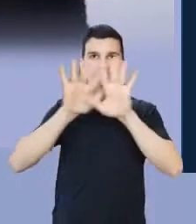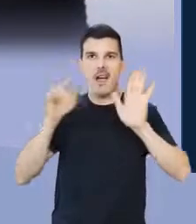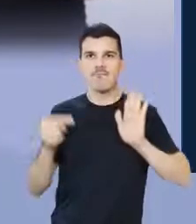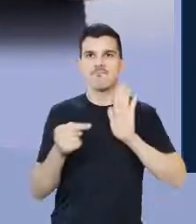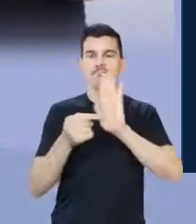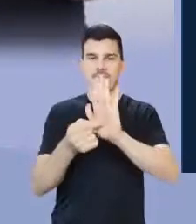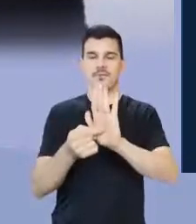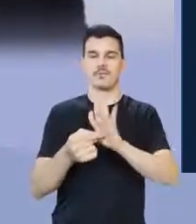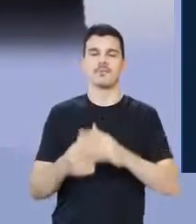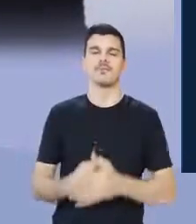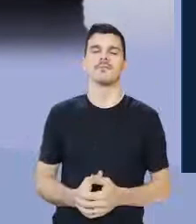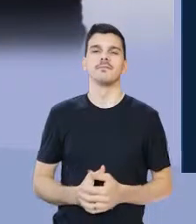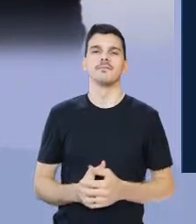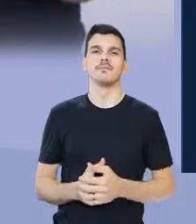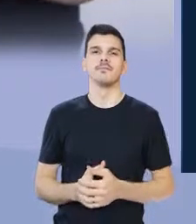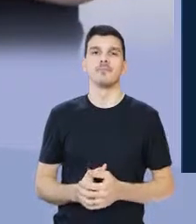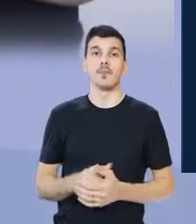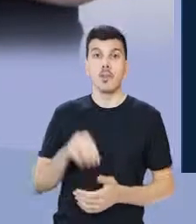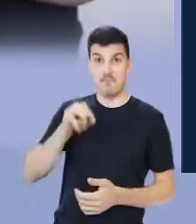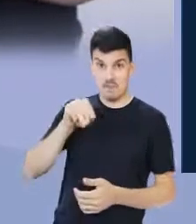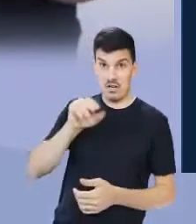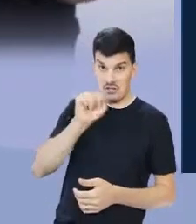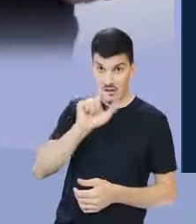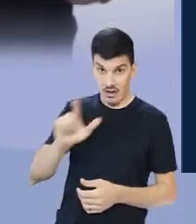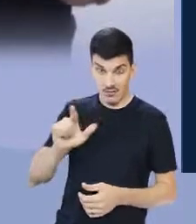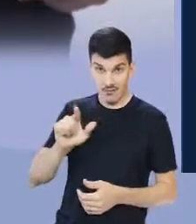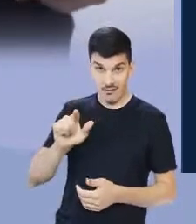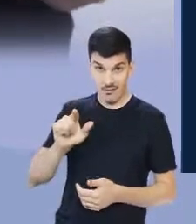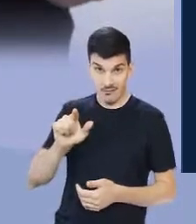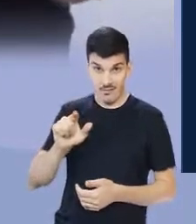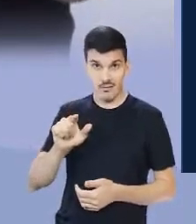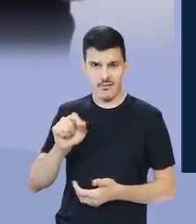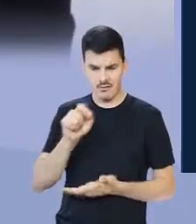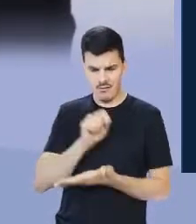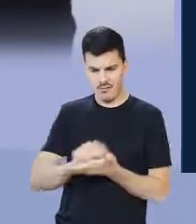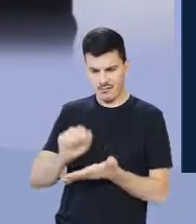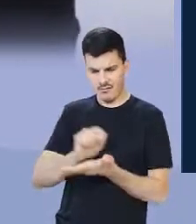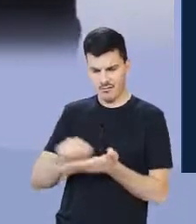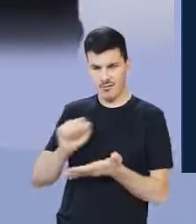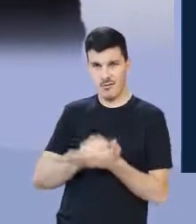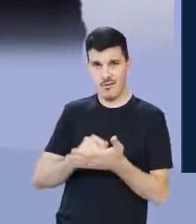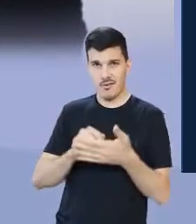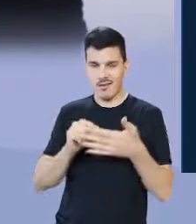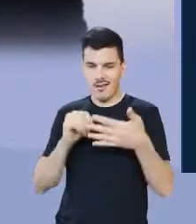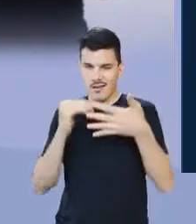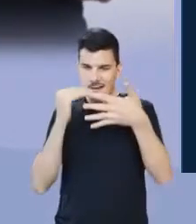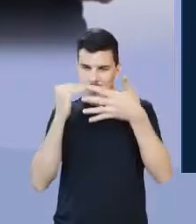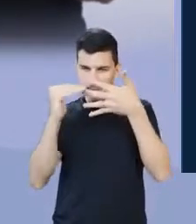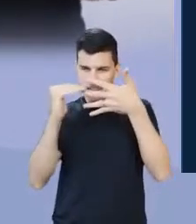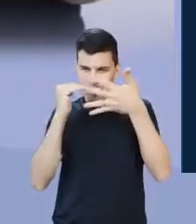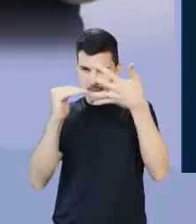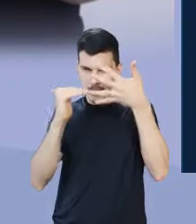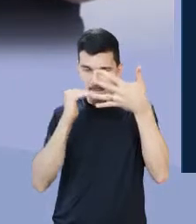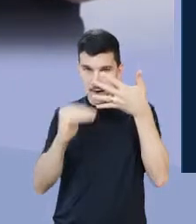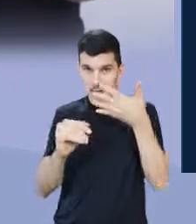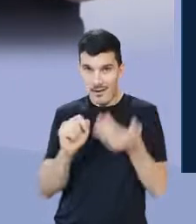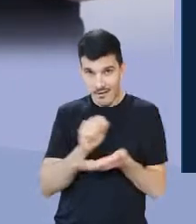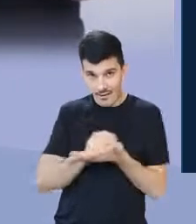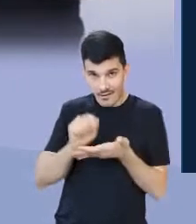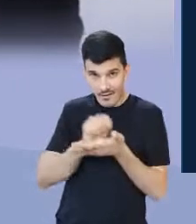tudo claro à sua passagem. Marginal escrever na